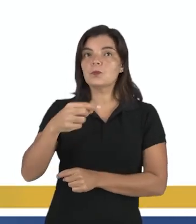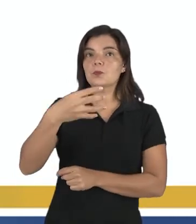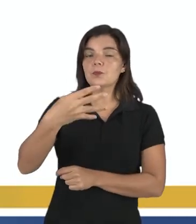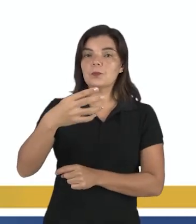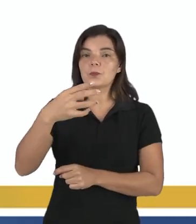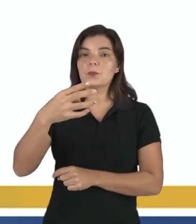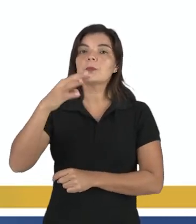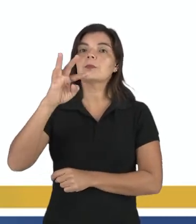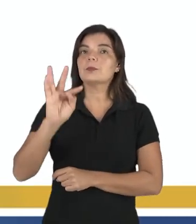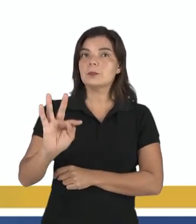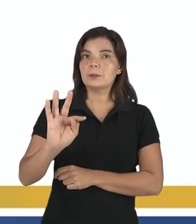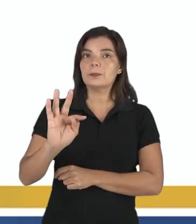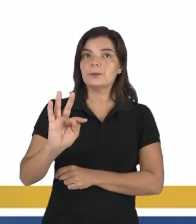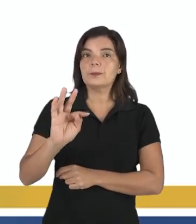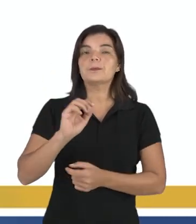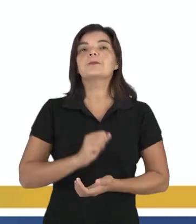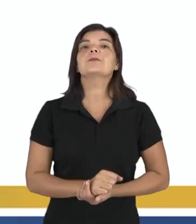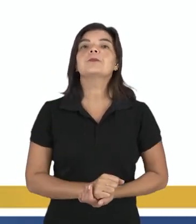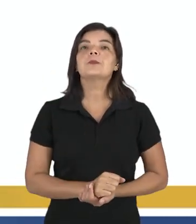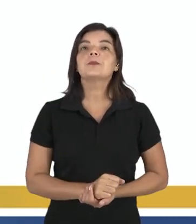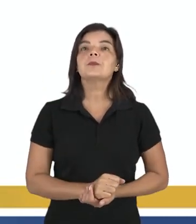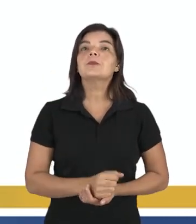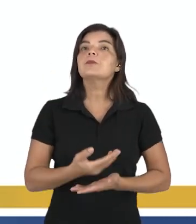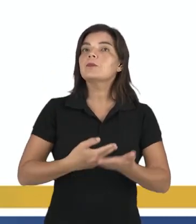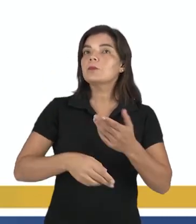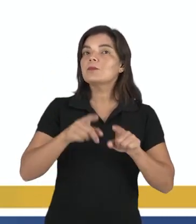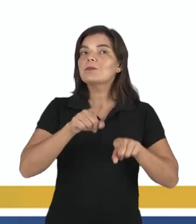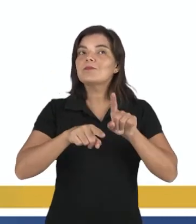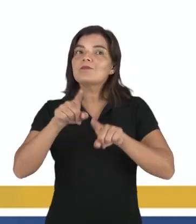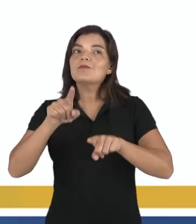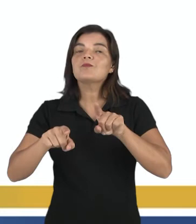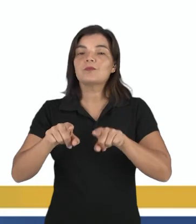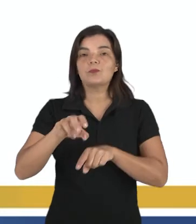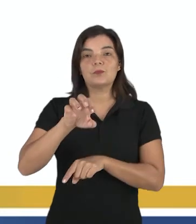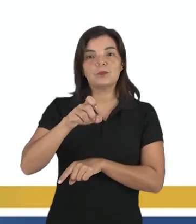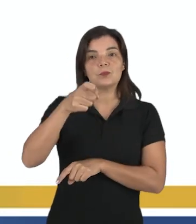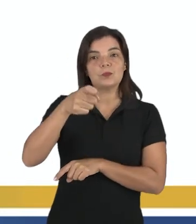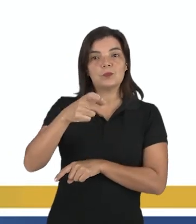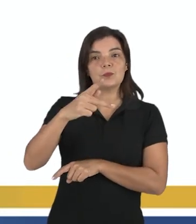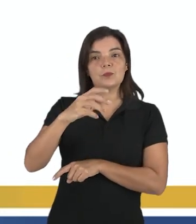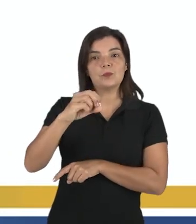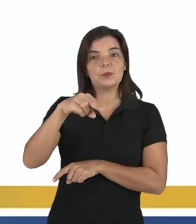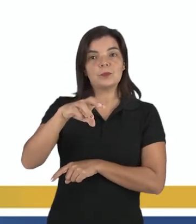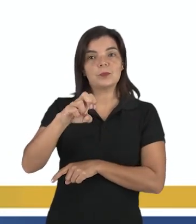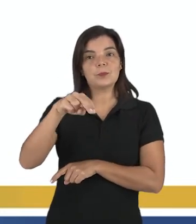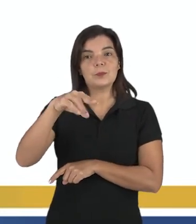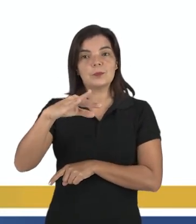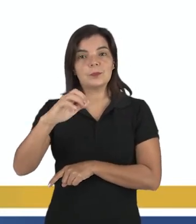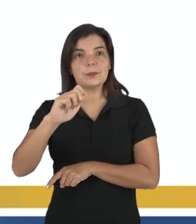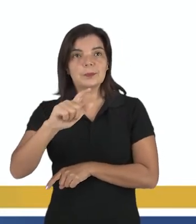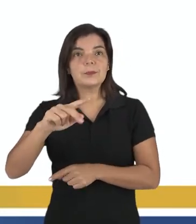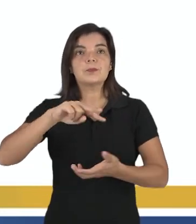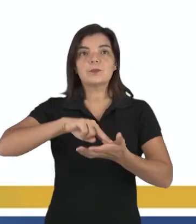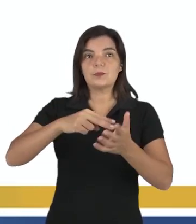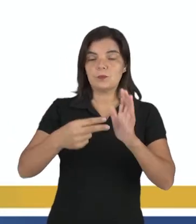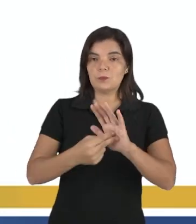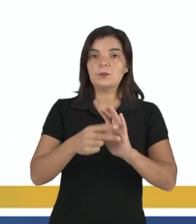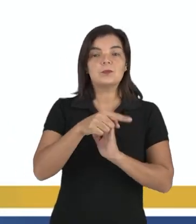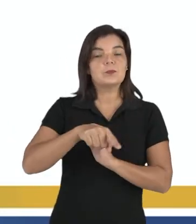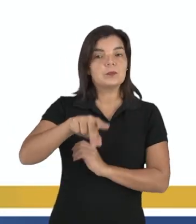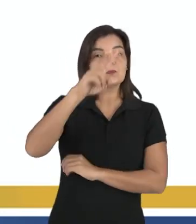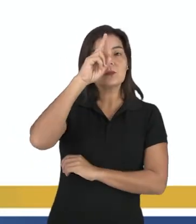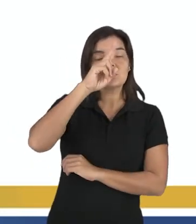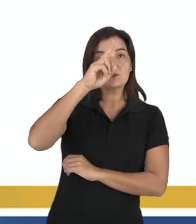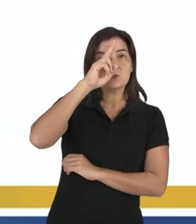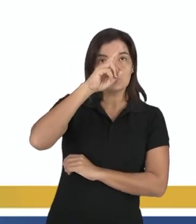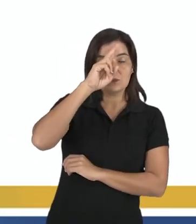vezes 1,4 elevado ao tempo, que envolve uma variação do tipo exponencial, ou seja, vocês vão